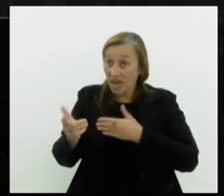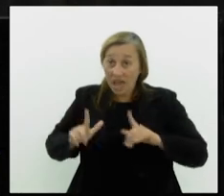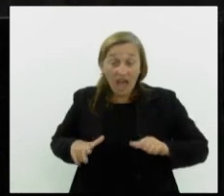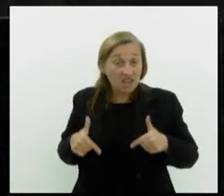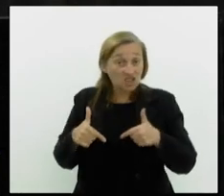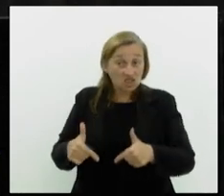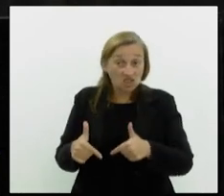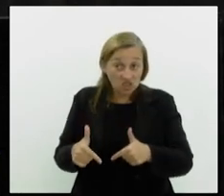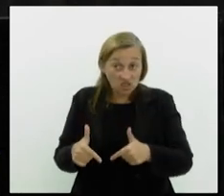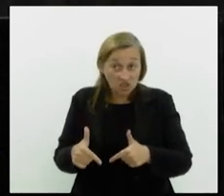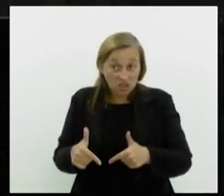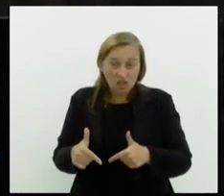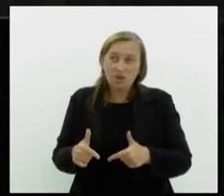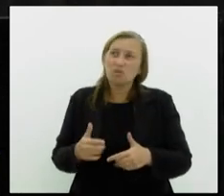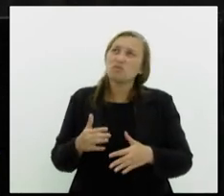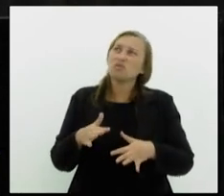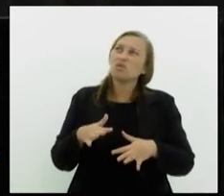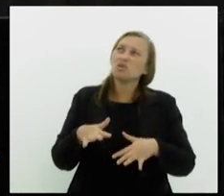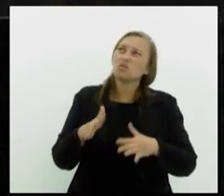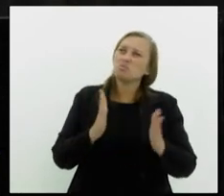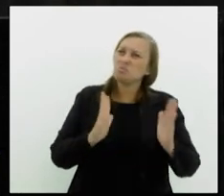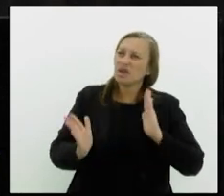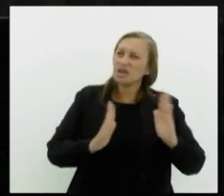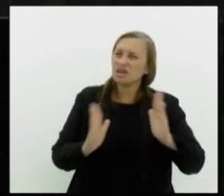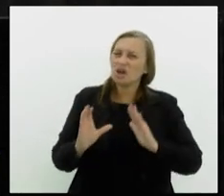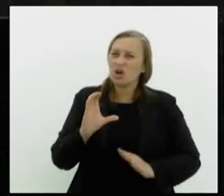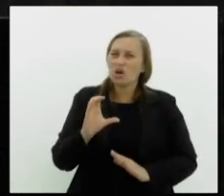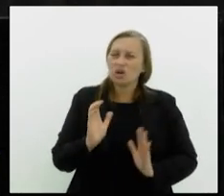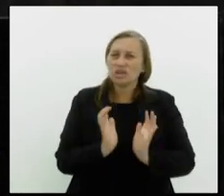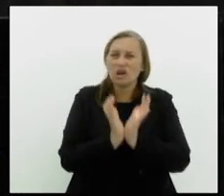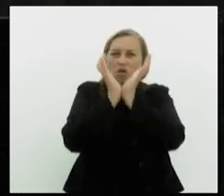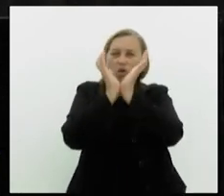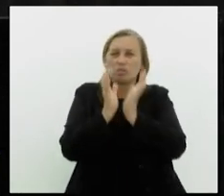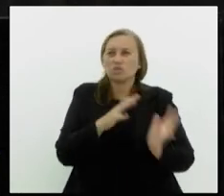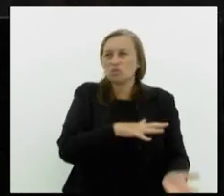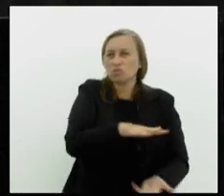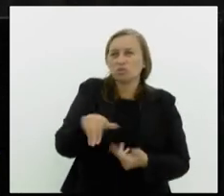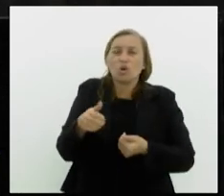foi na época da Copa do Mundo, Olivia, qualquer ação nefasta ali,